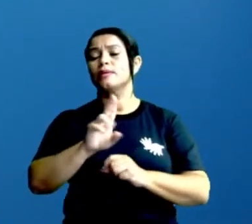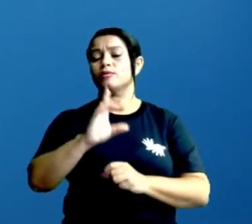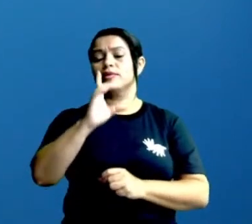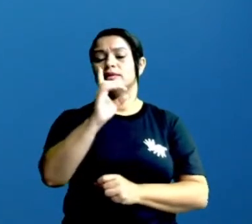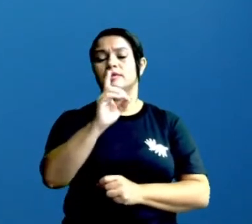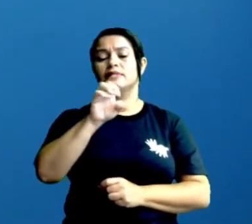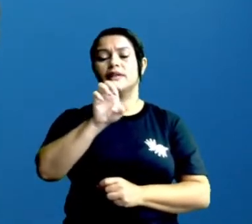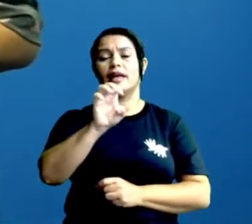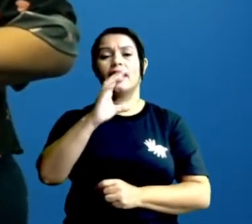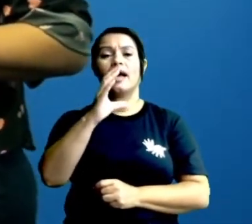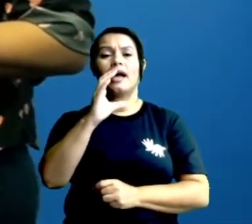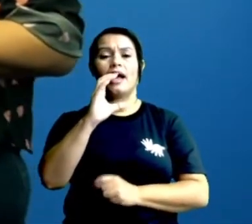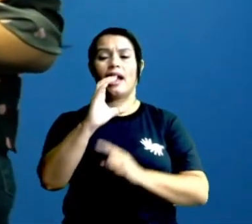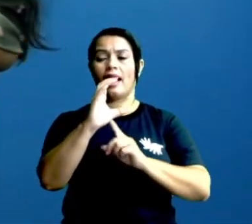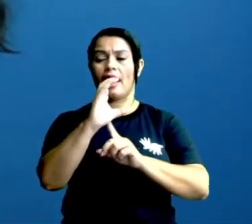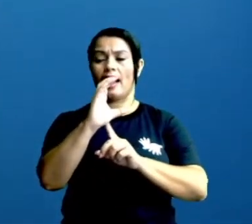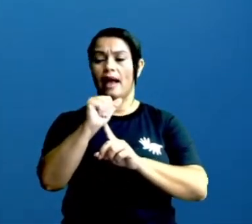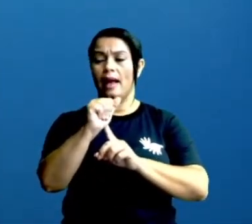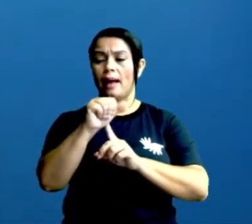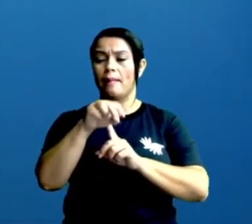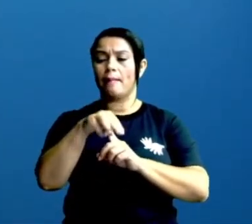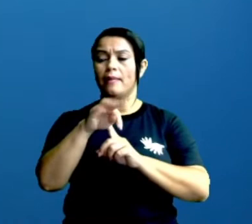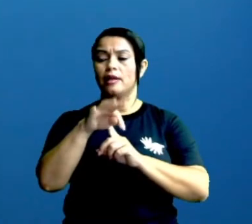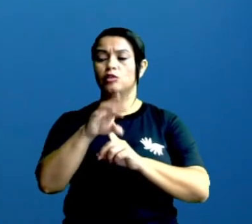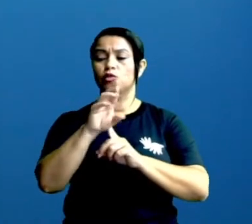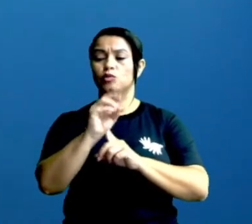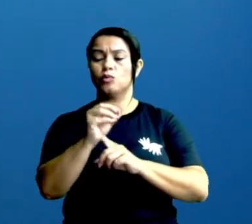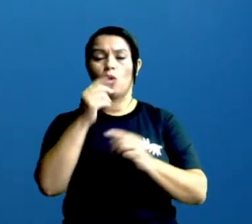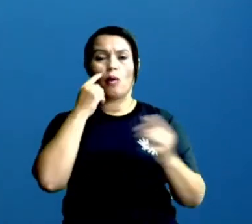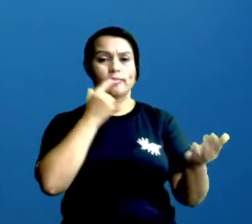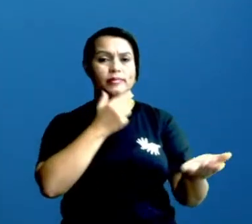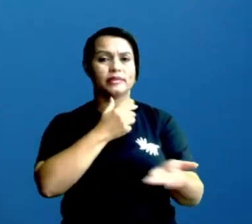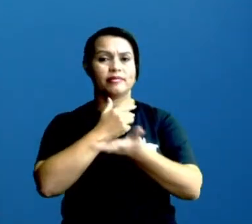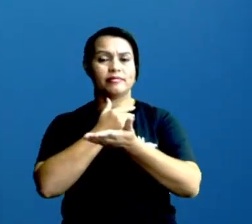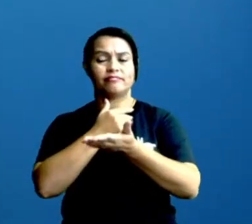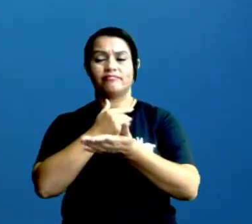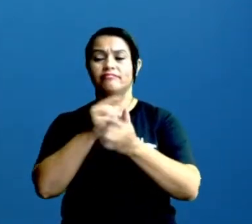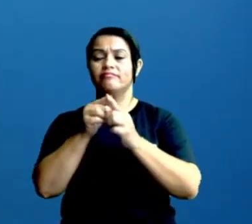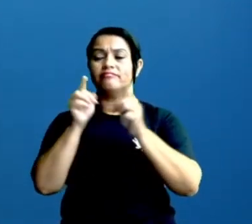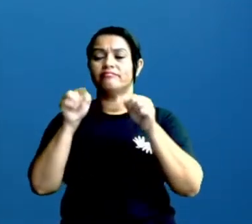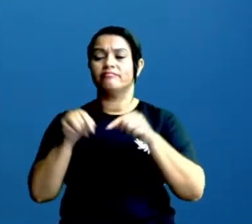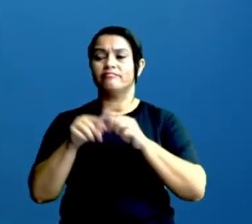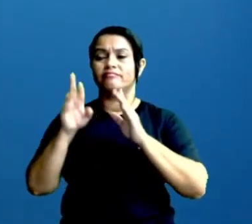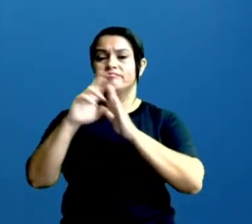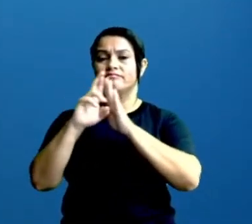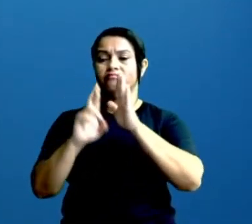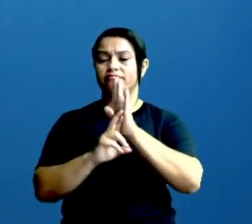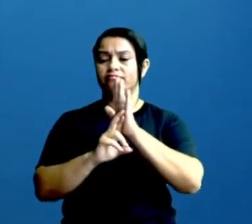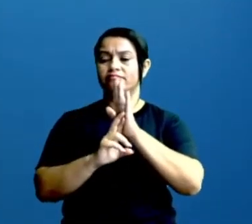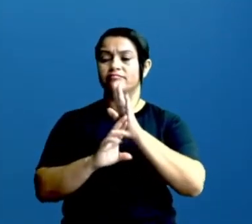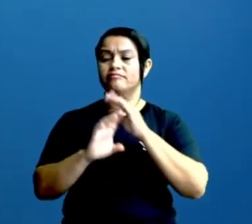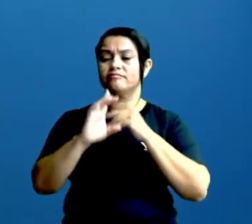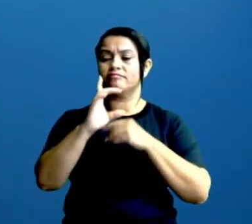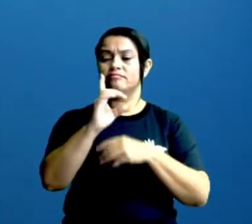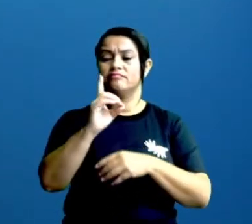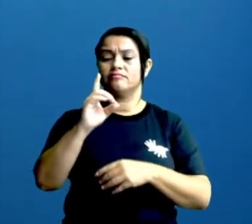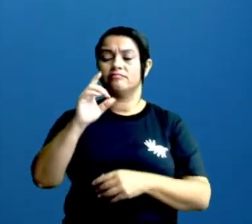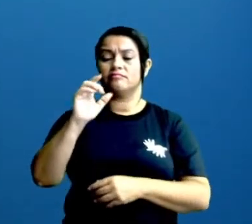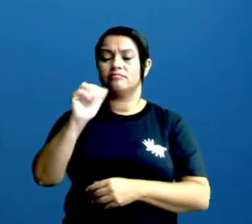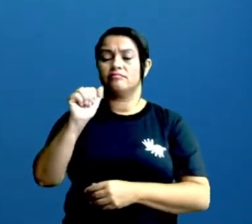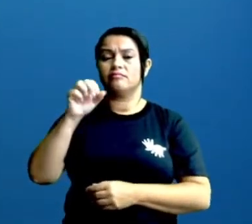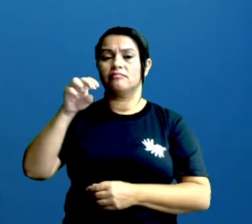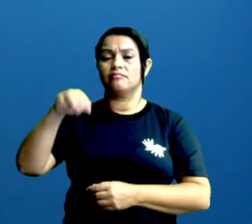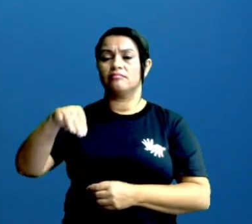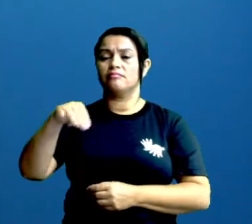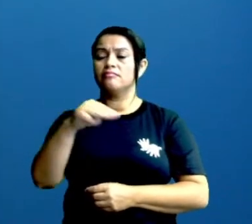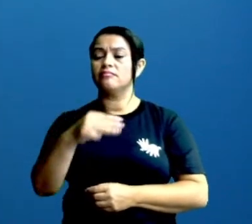decâmetro, tá? Que é essa aqui que eu coloquei, trouxe aqui para vocês, tá? O decâmetro cúbico. E quando nós